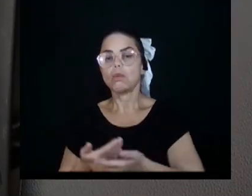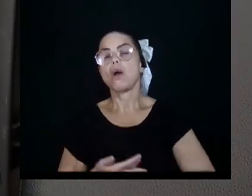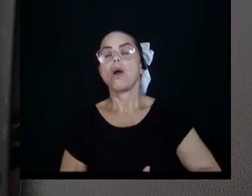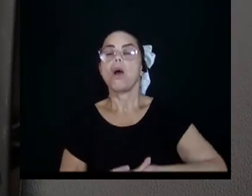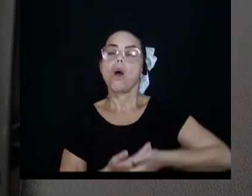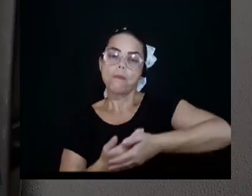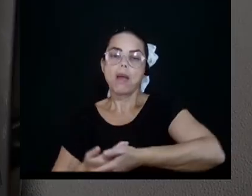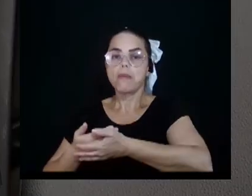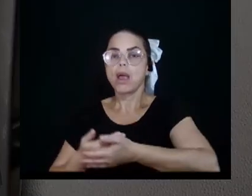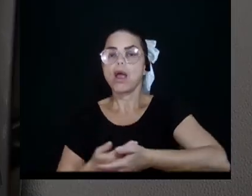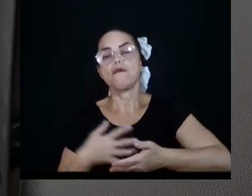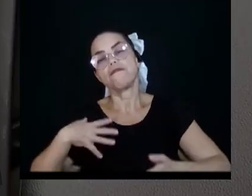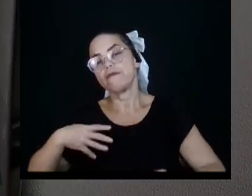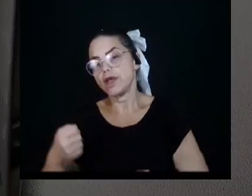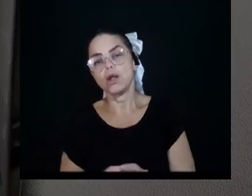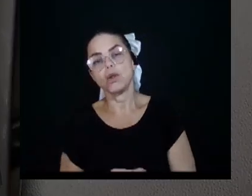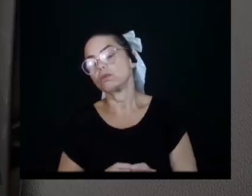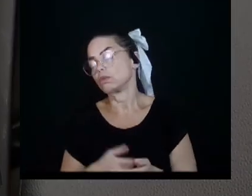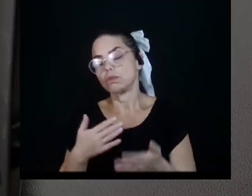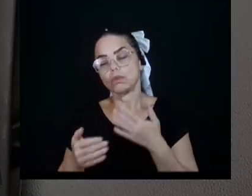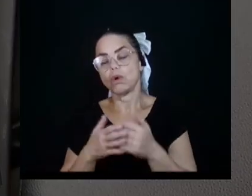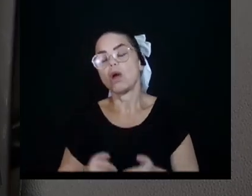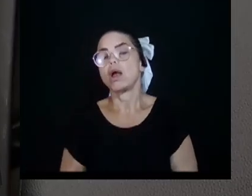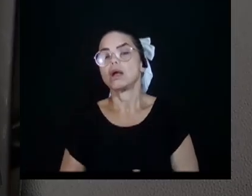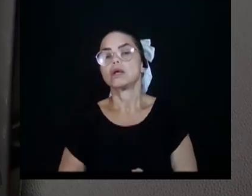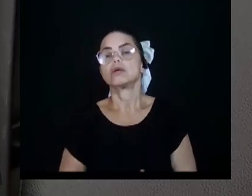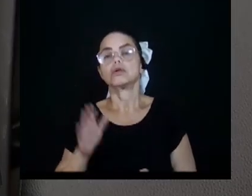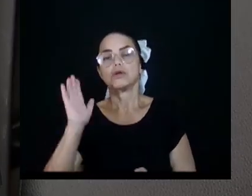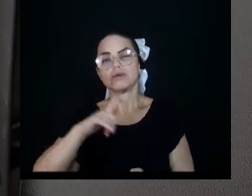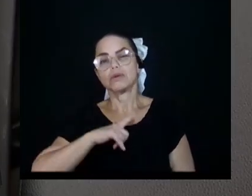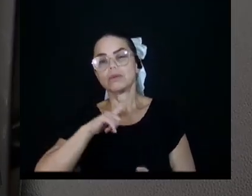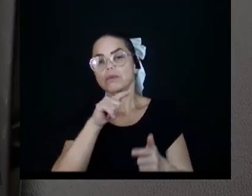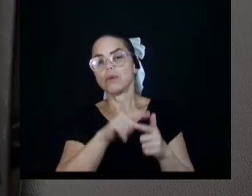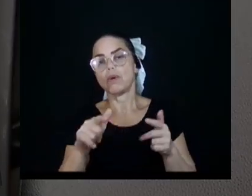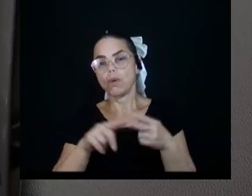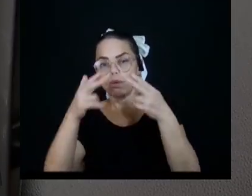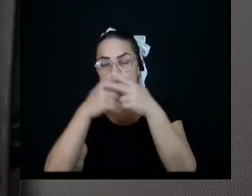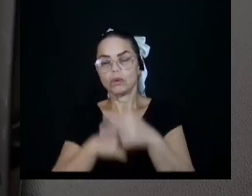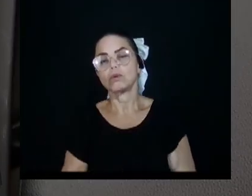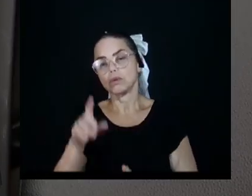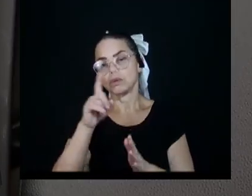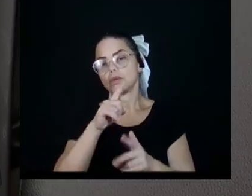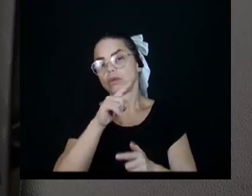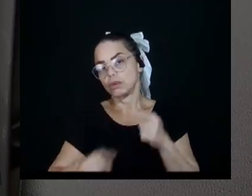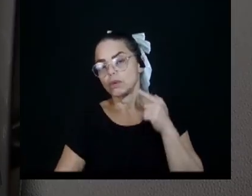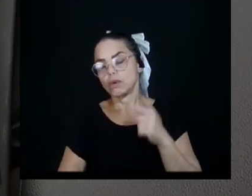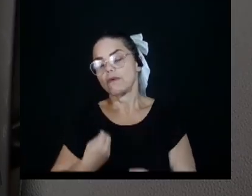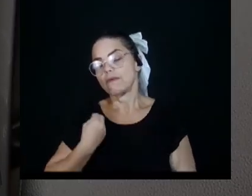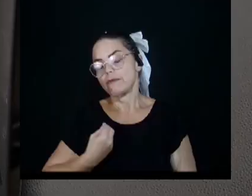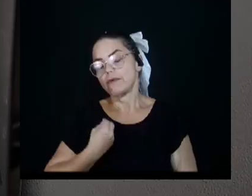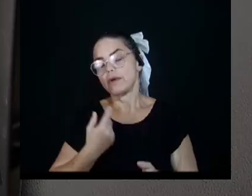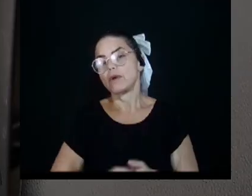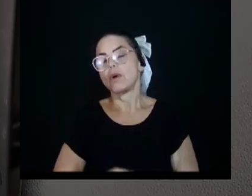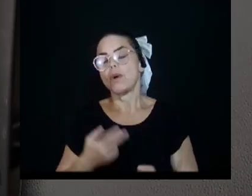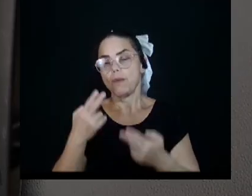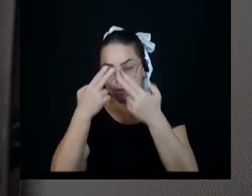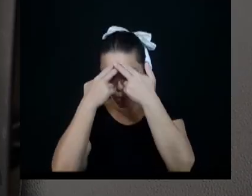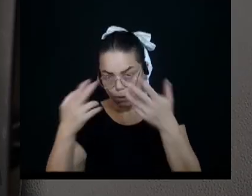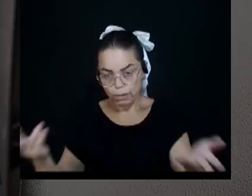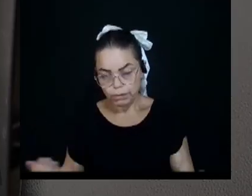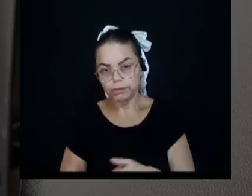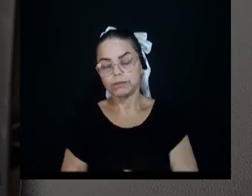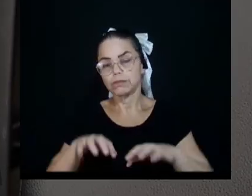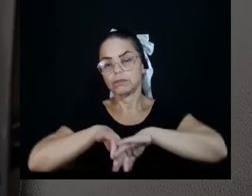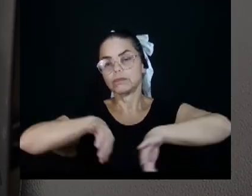geralmente já teve vários direitos violados na vida por conta da separação